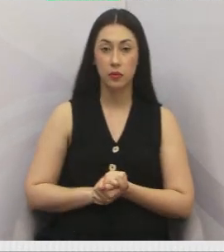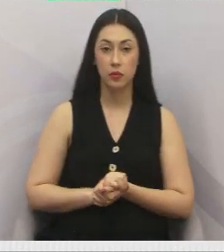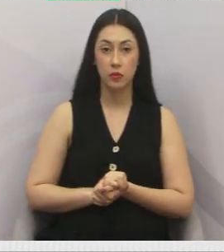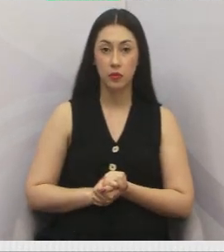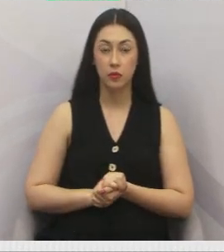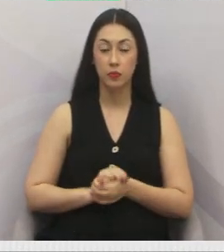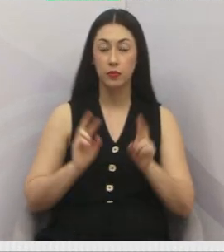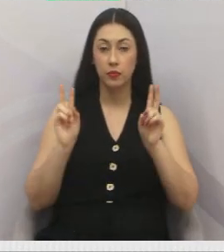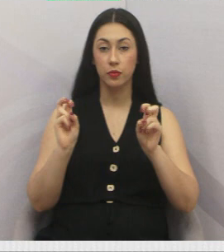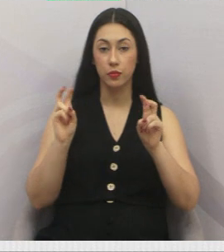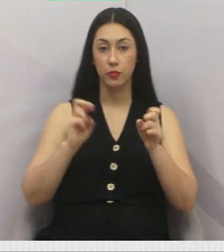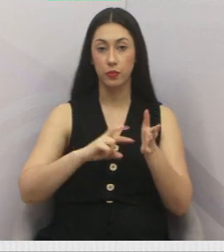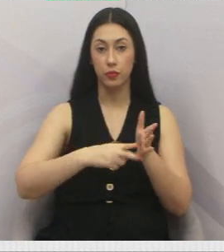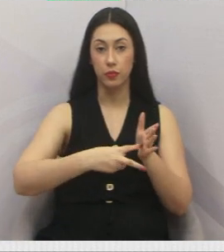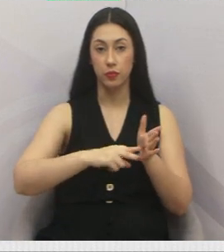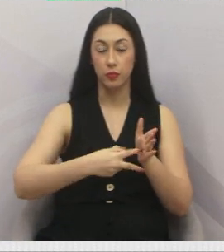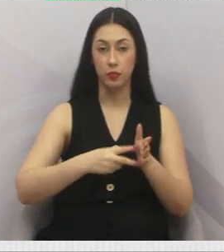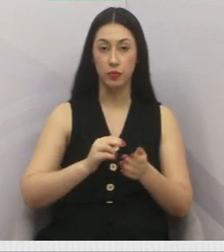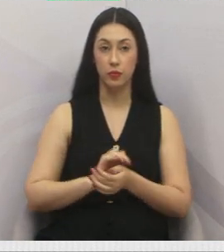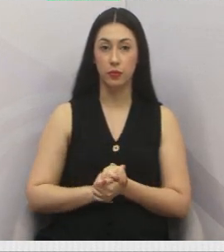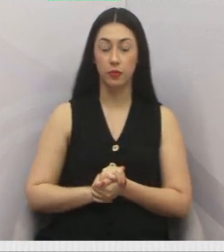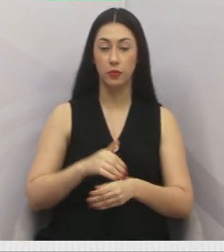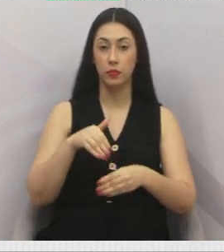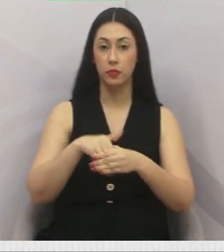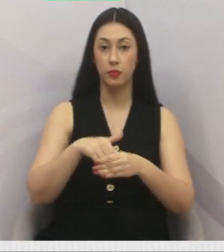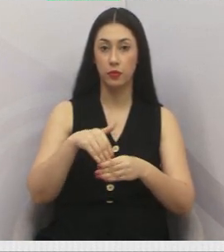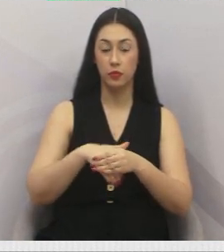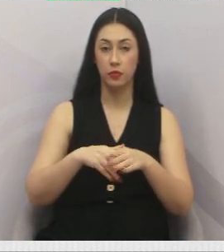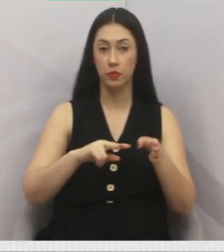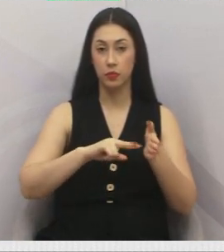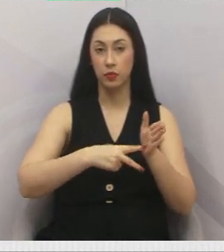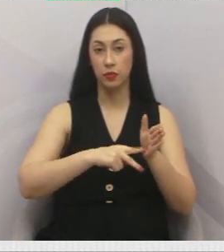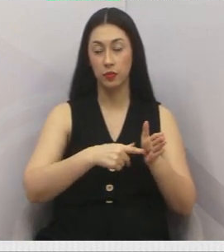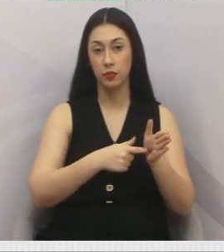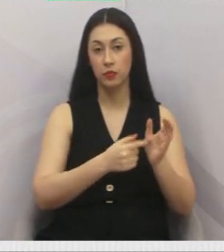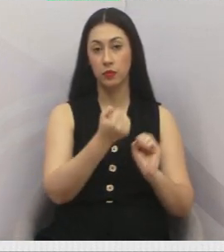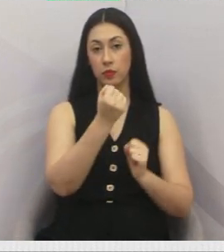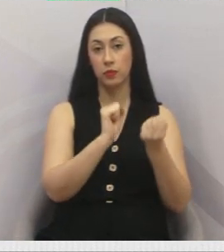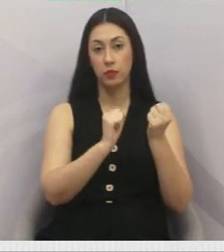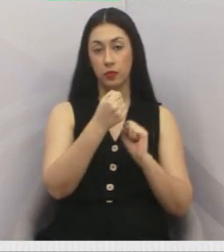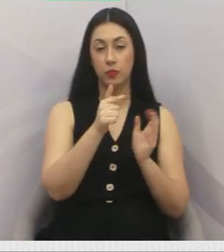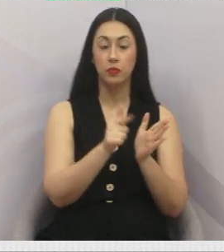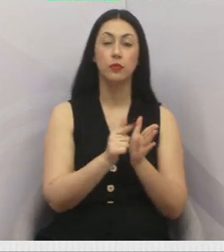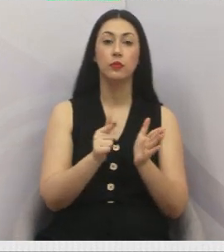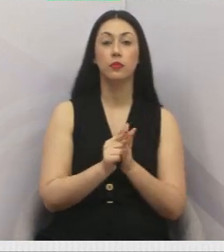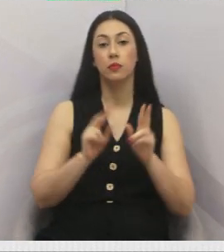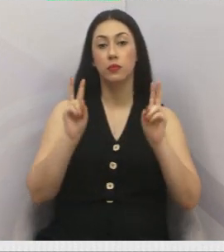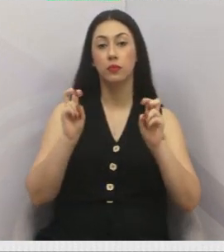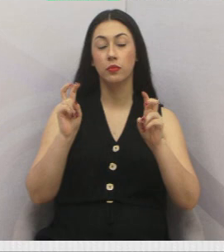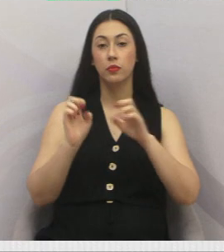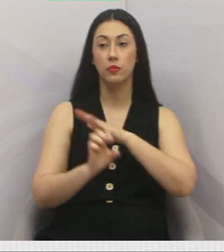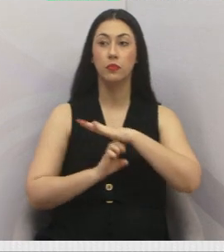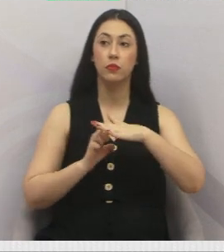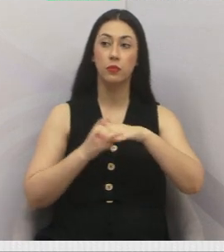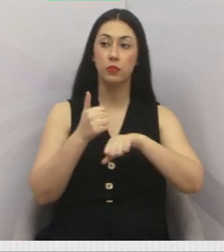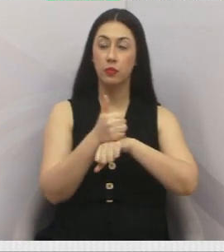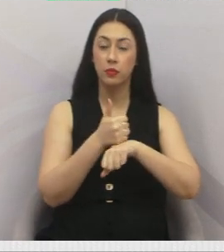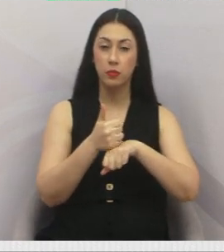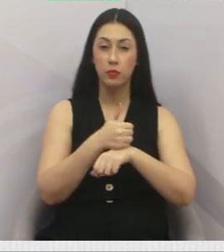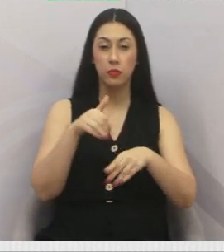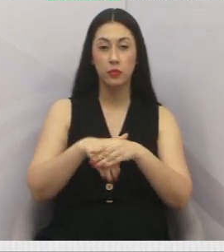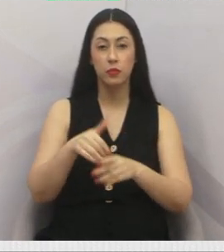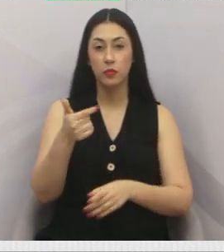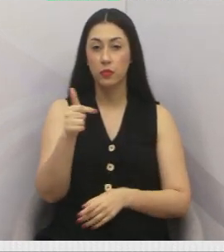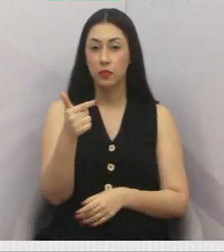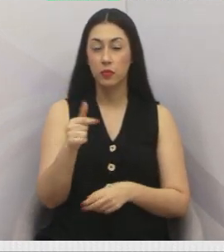Segmento Entidade Classe Sindical, um voto para Sindicato dos Papeleiros. Segmento empresas e ou entidades profissionais, voto em